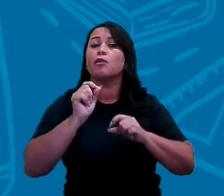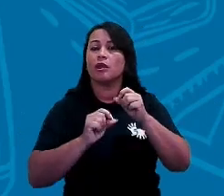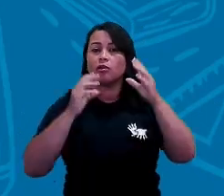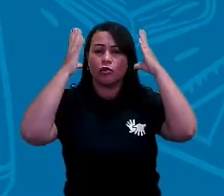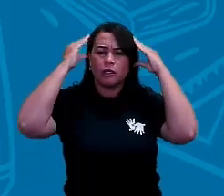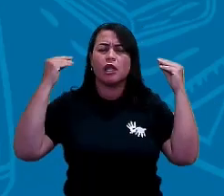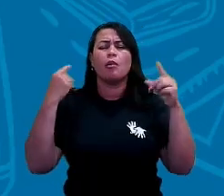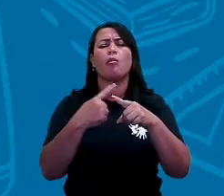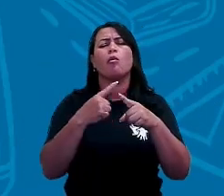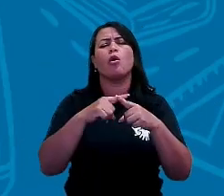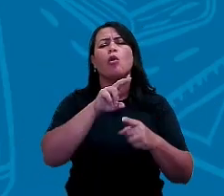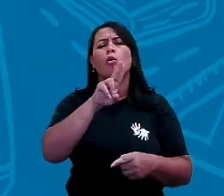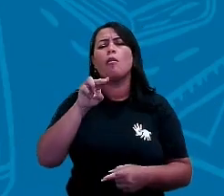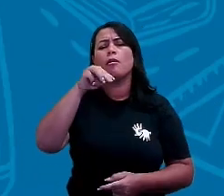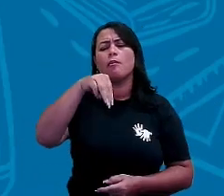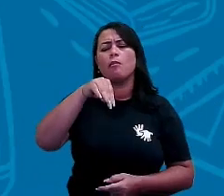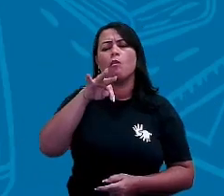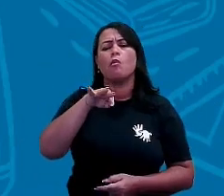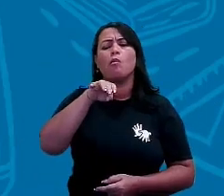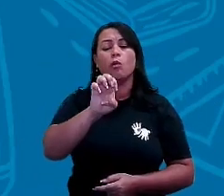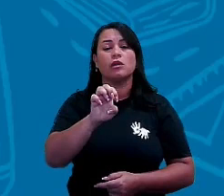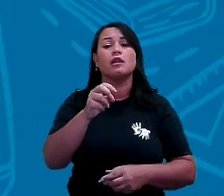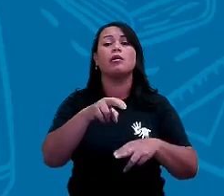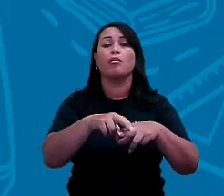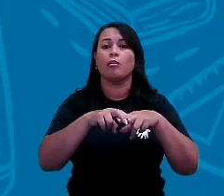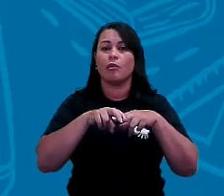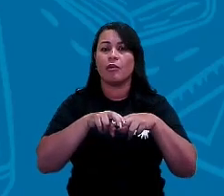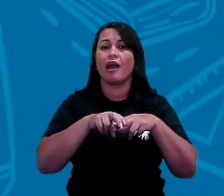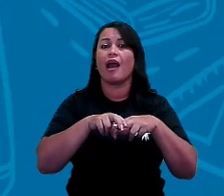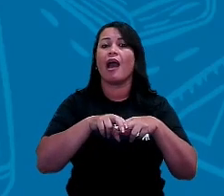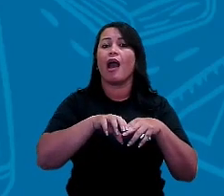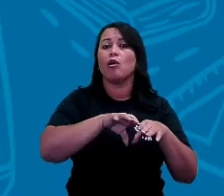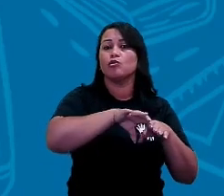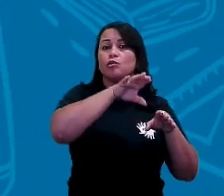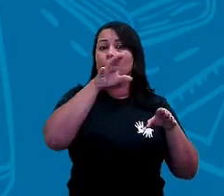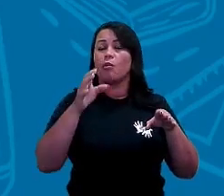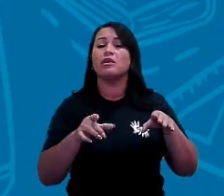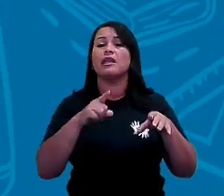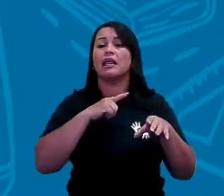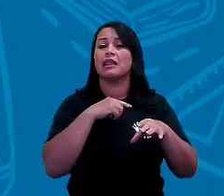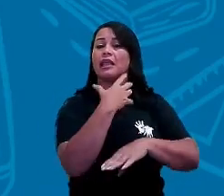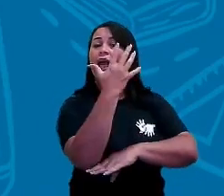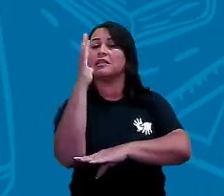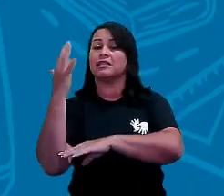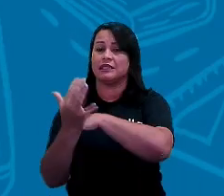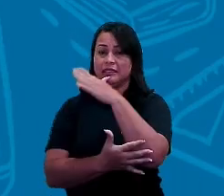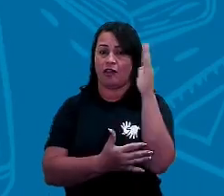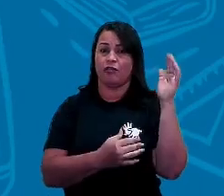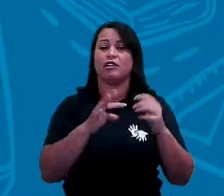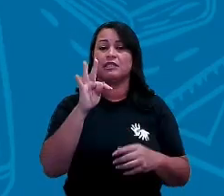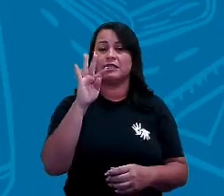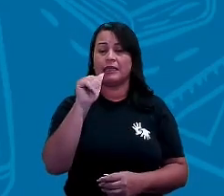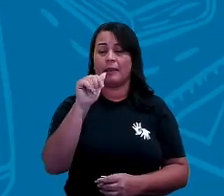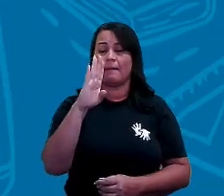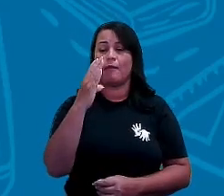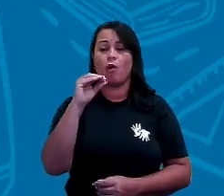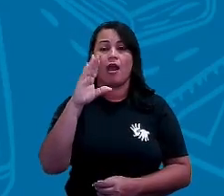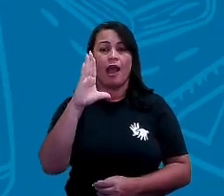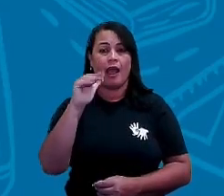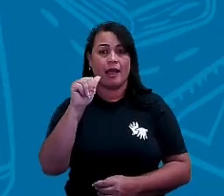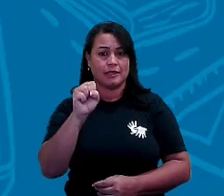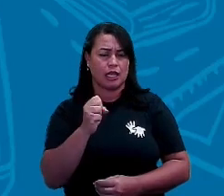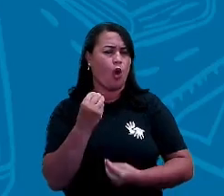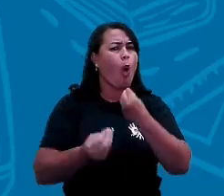se chama Monte das Tabocas? Por causa da árvore, tá certo? Que se chama tabocal. Então, como é que foi a